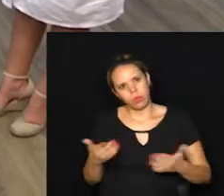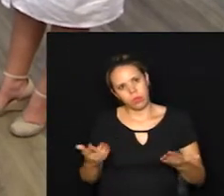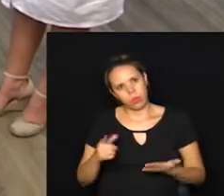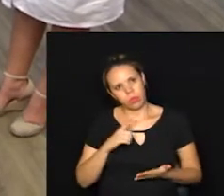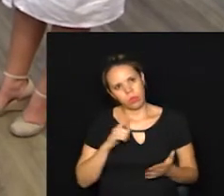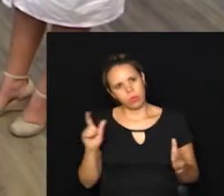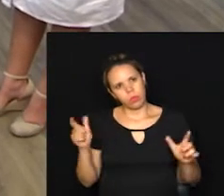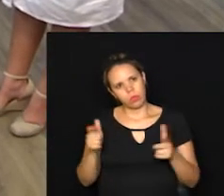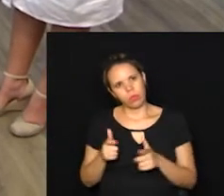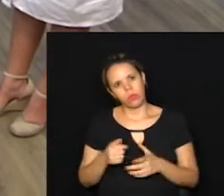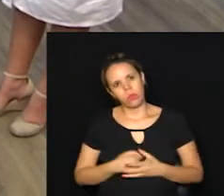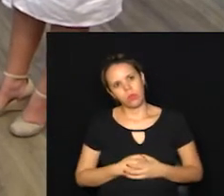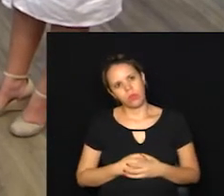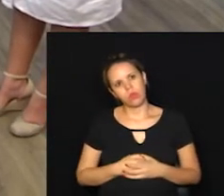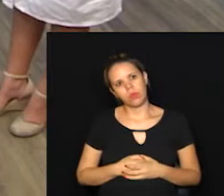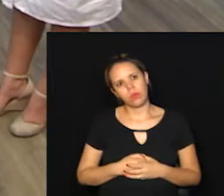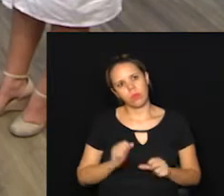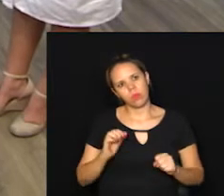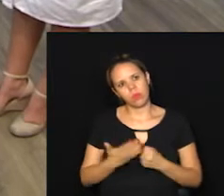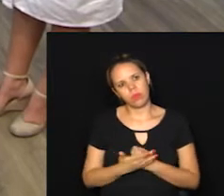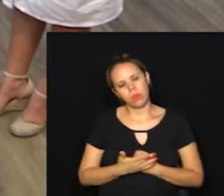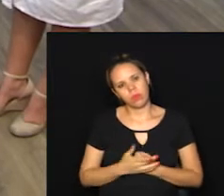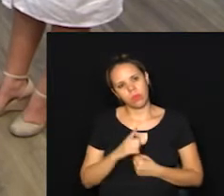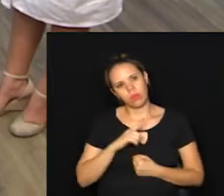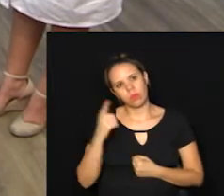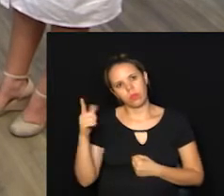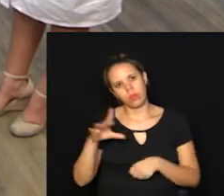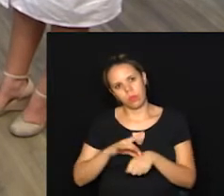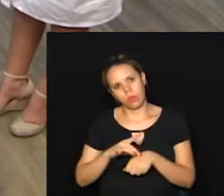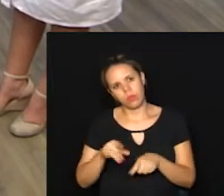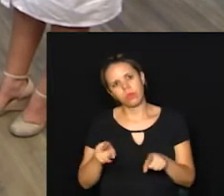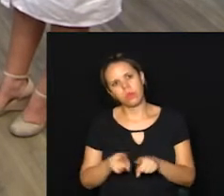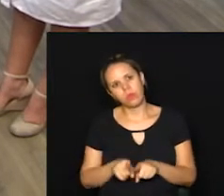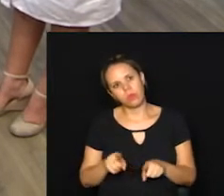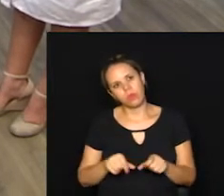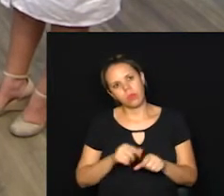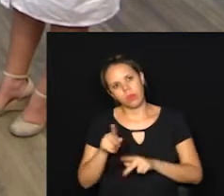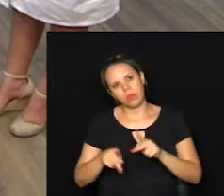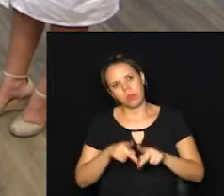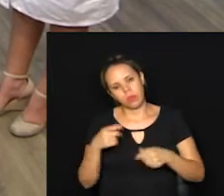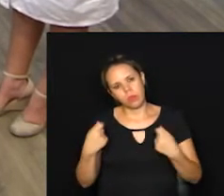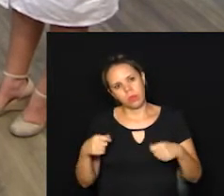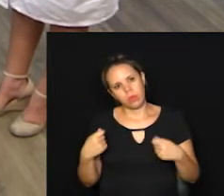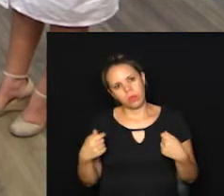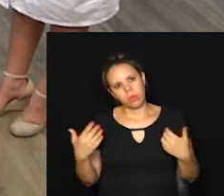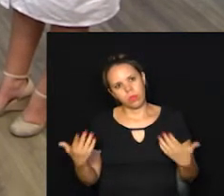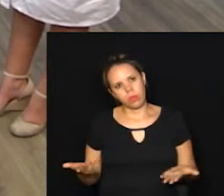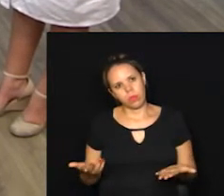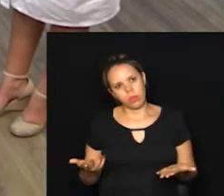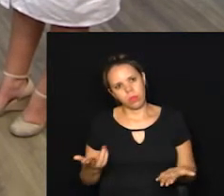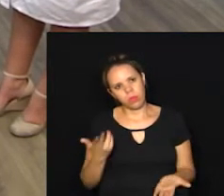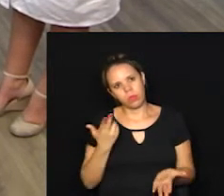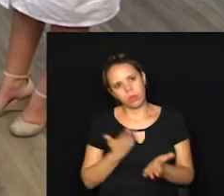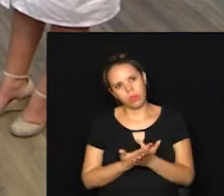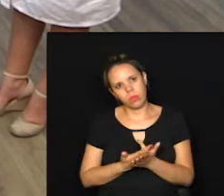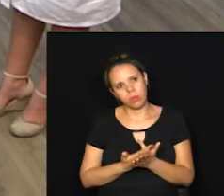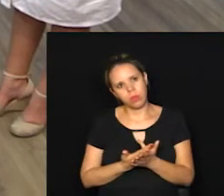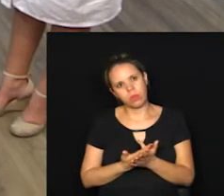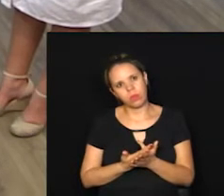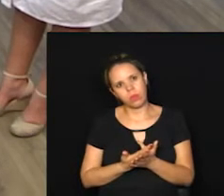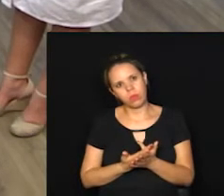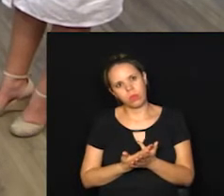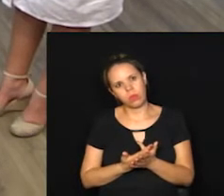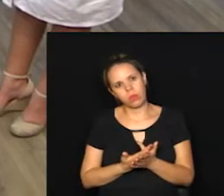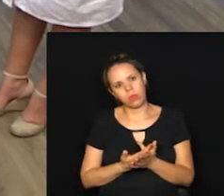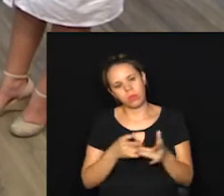uma redução e agora a Covid-19 tem outras doenças também, outras pessoas que precisam serem internadas, então uma parte